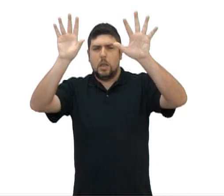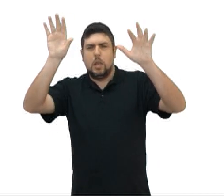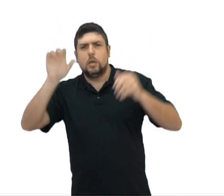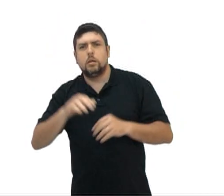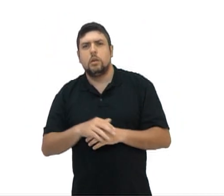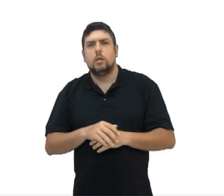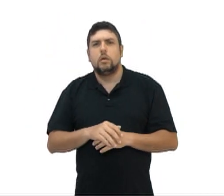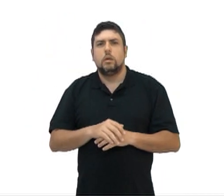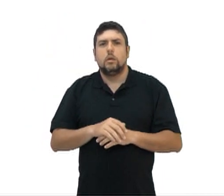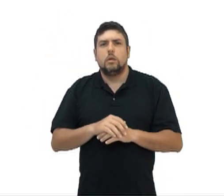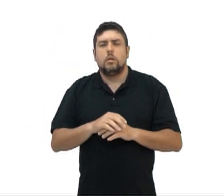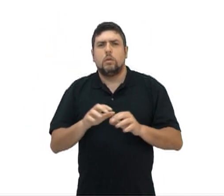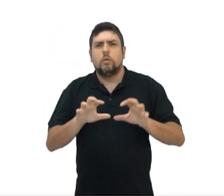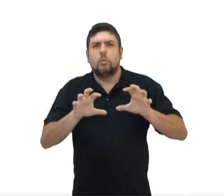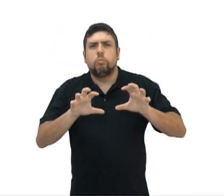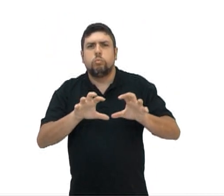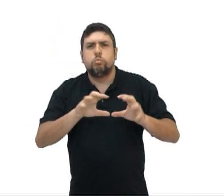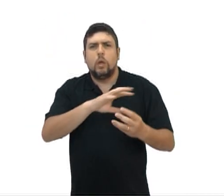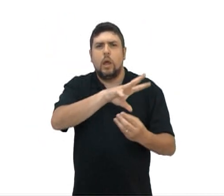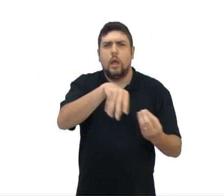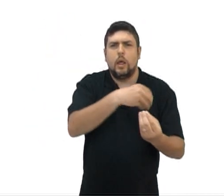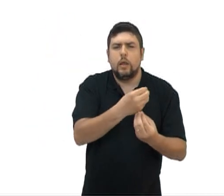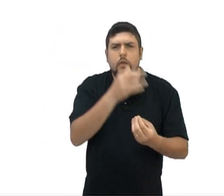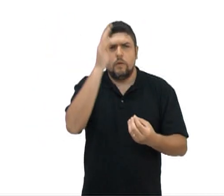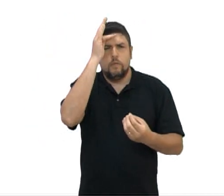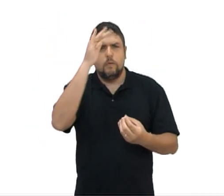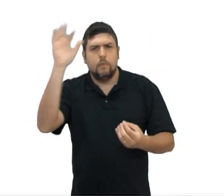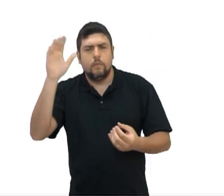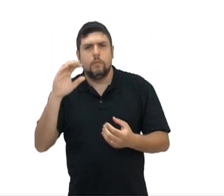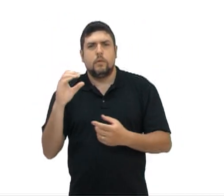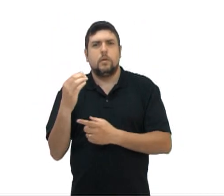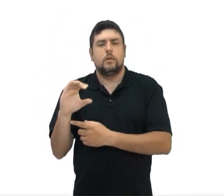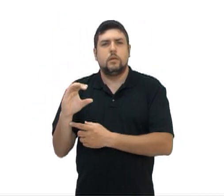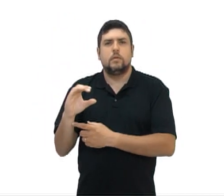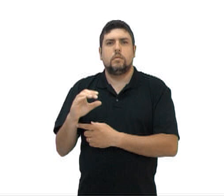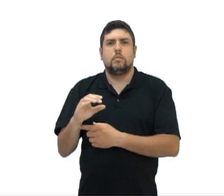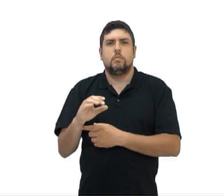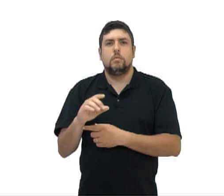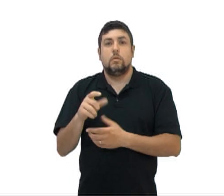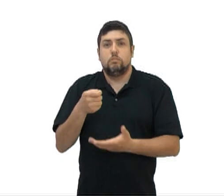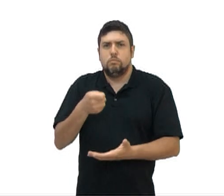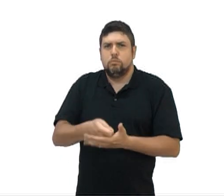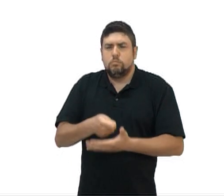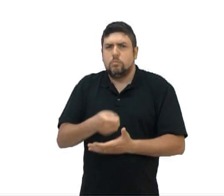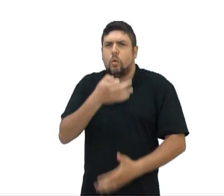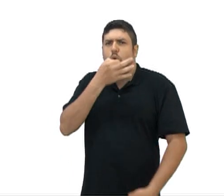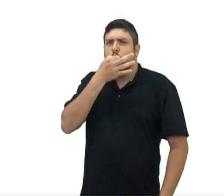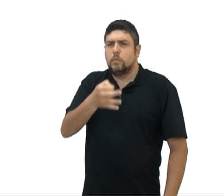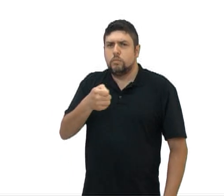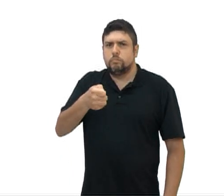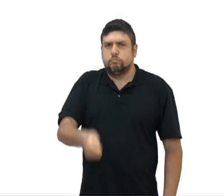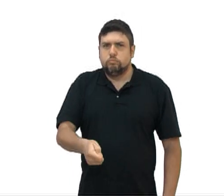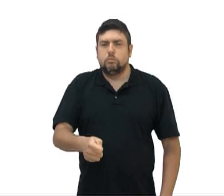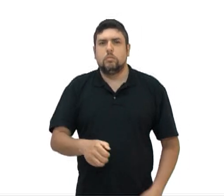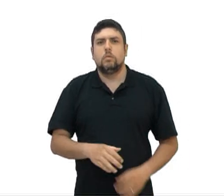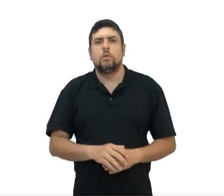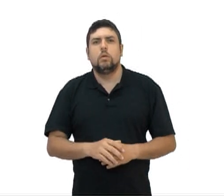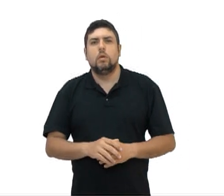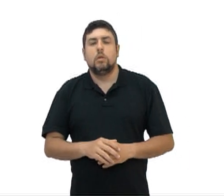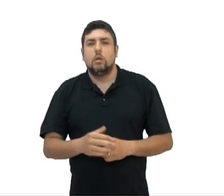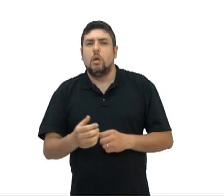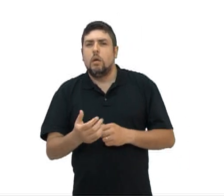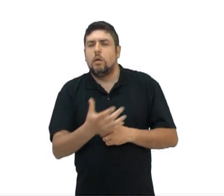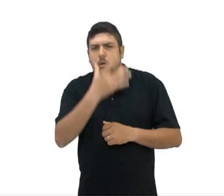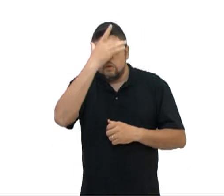ciência, a literatura e a filosofia, defendendo sempre o espírito crítico. Nesse tempo começaram a aparecer pessoas que de forma mais